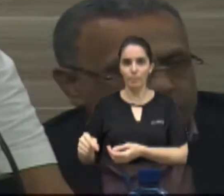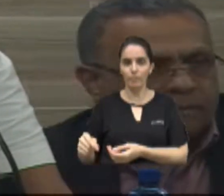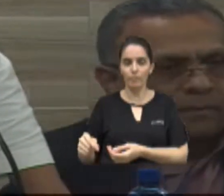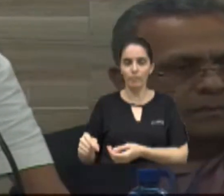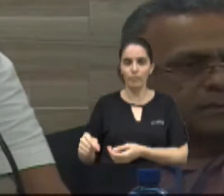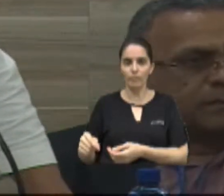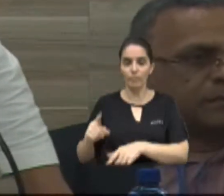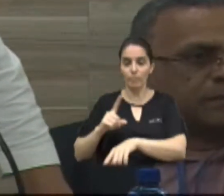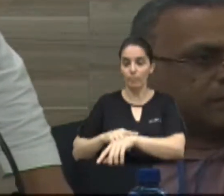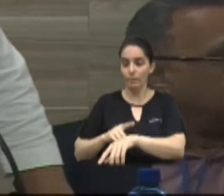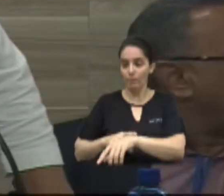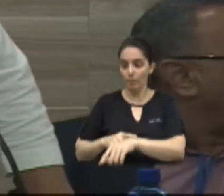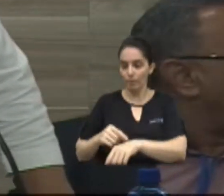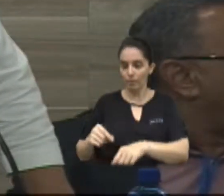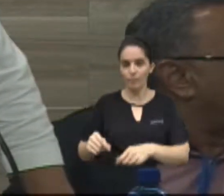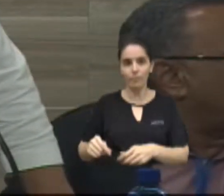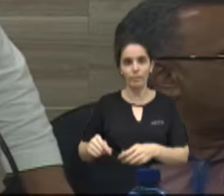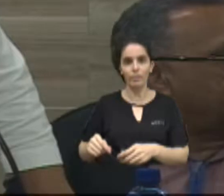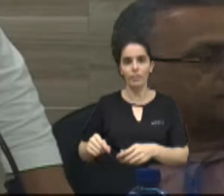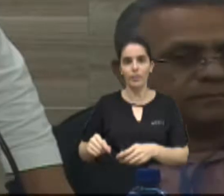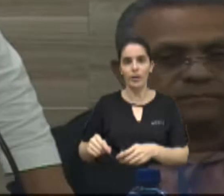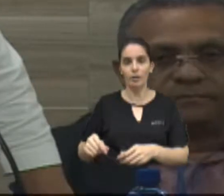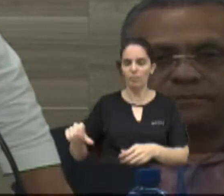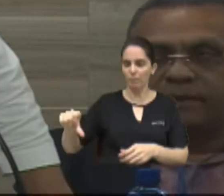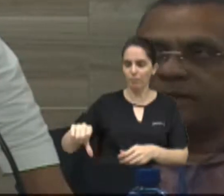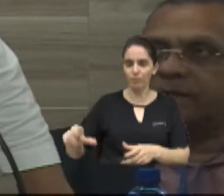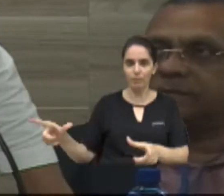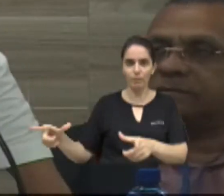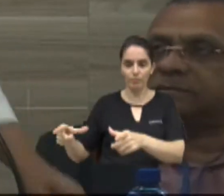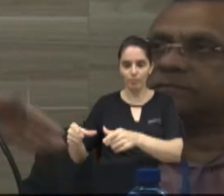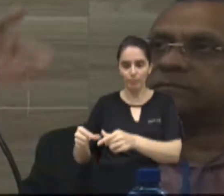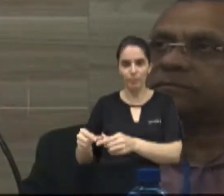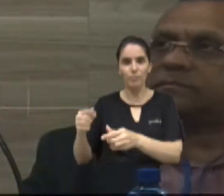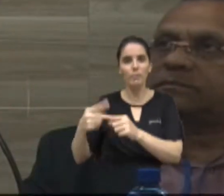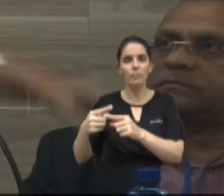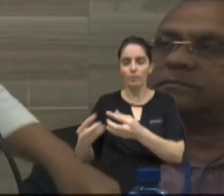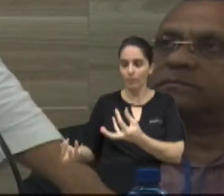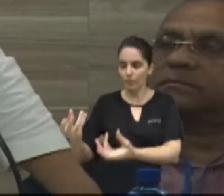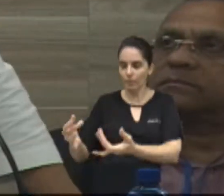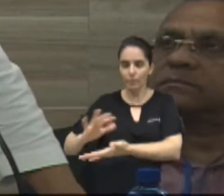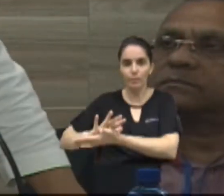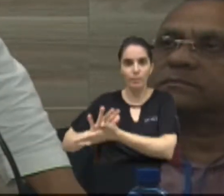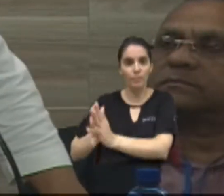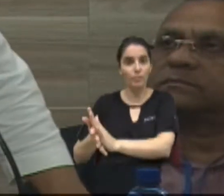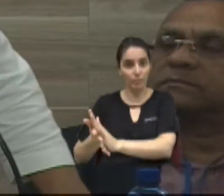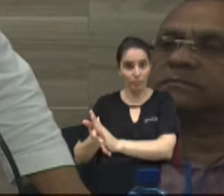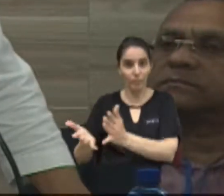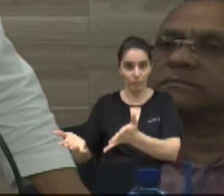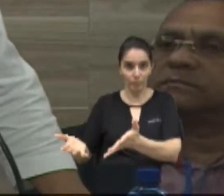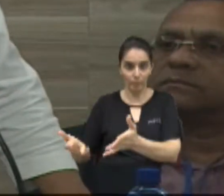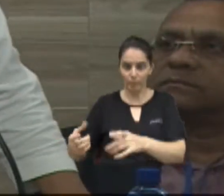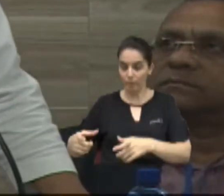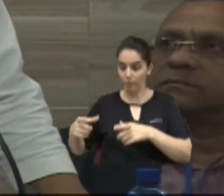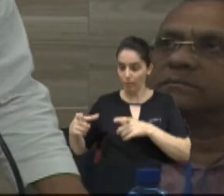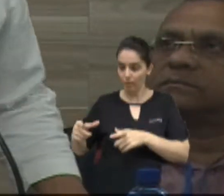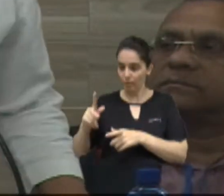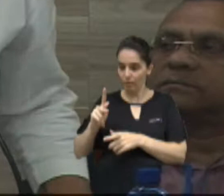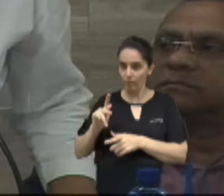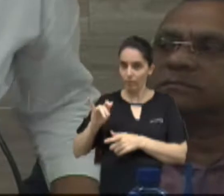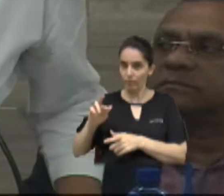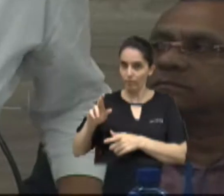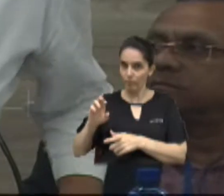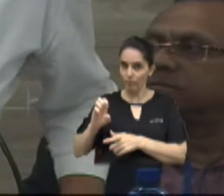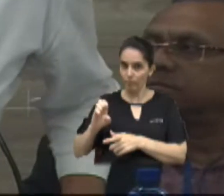prejudicado a área rural. A área rural cresceu por demais naquela região dos Pires. Nós temos um grande número